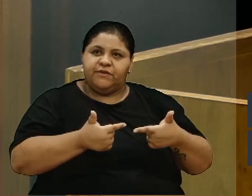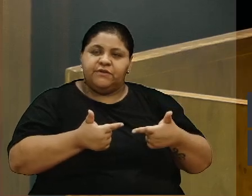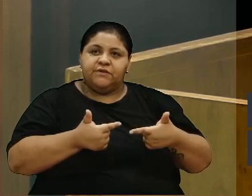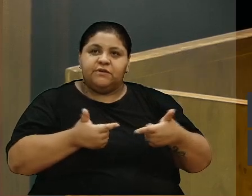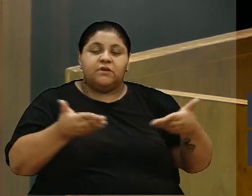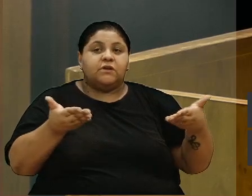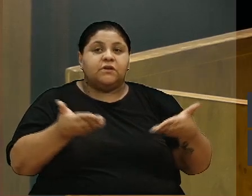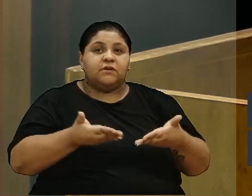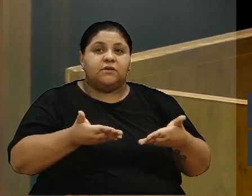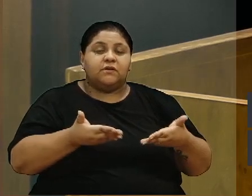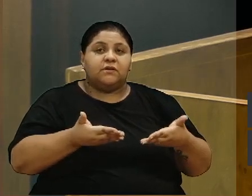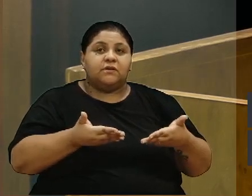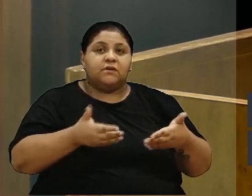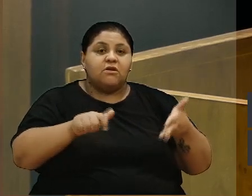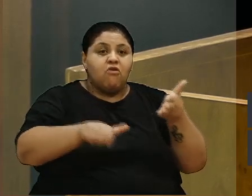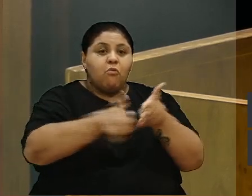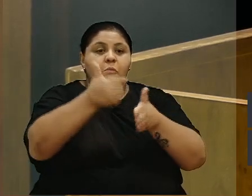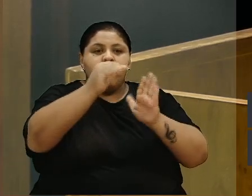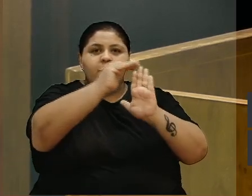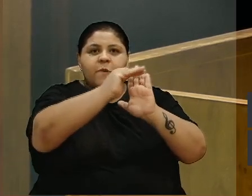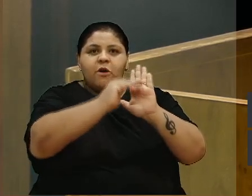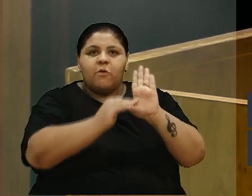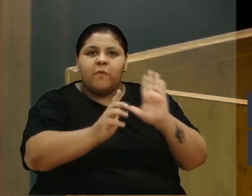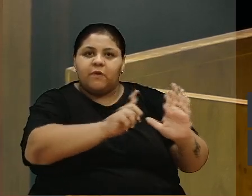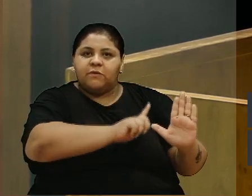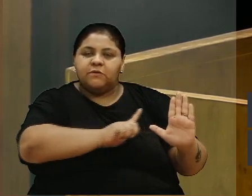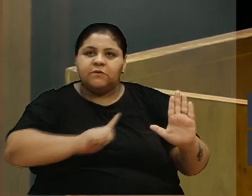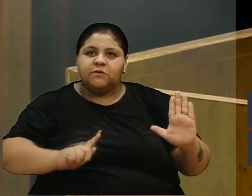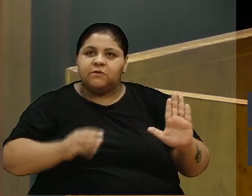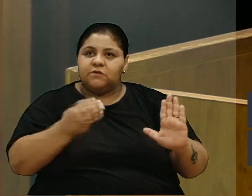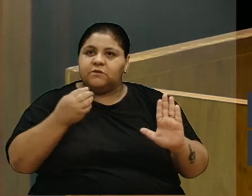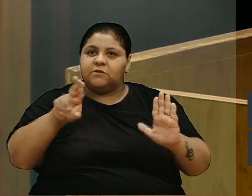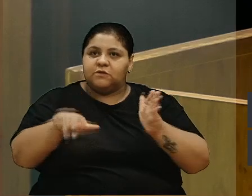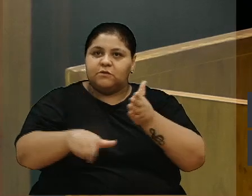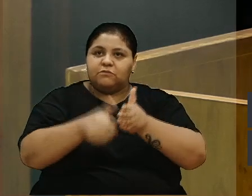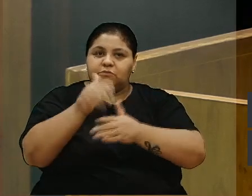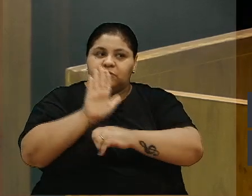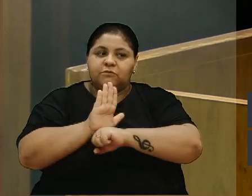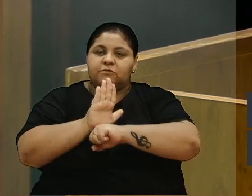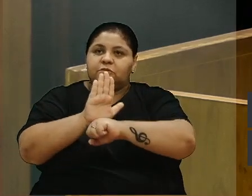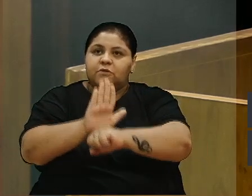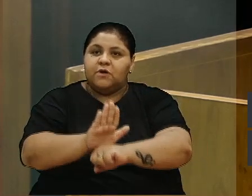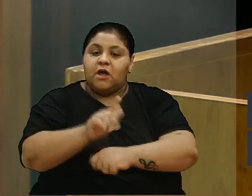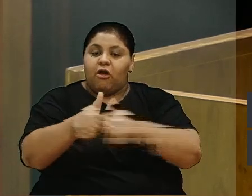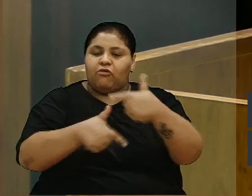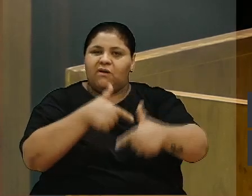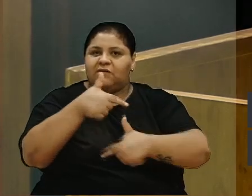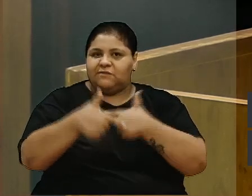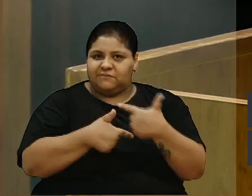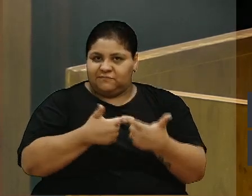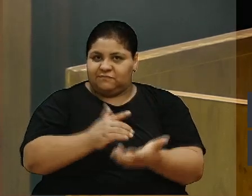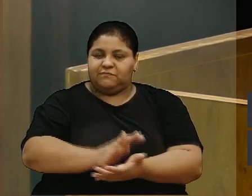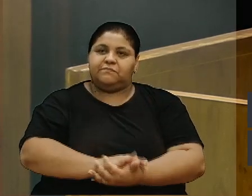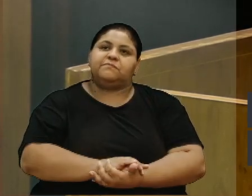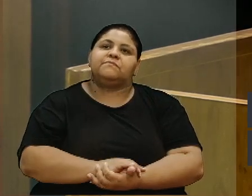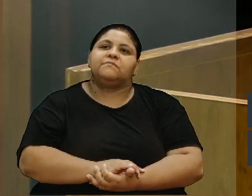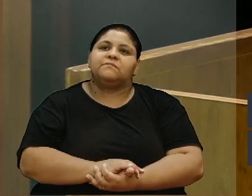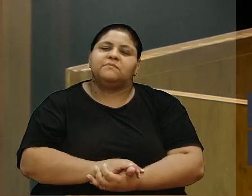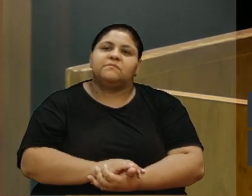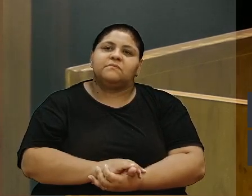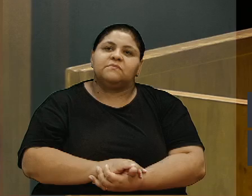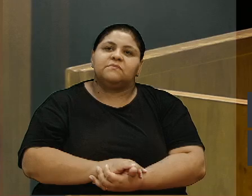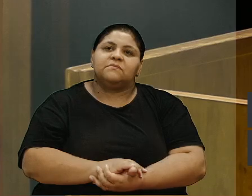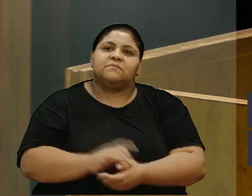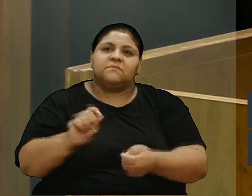Margaret Thatcher, o melhor plano, né, de governo, ou melhor plano de assistência é o emprego. Então, ele está fazendo